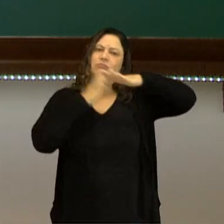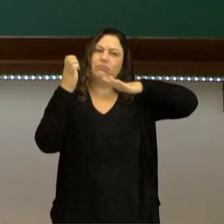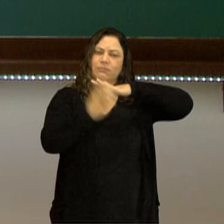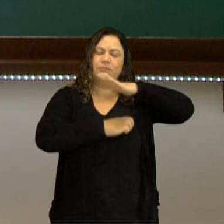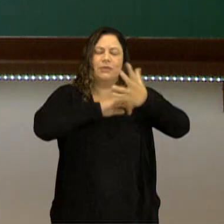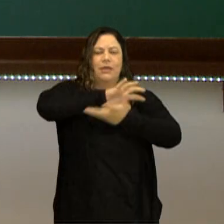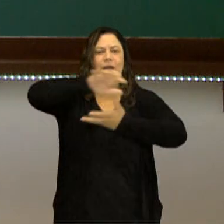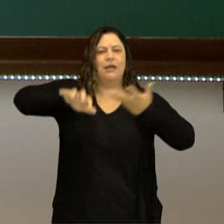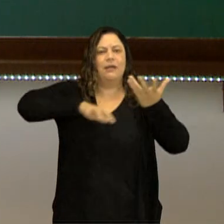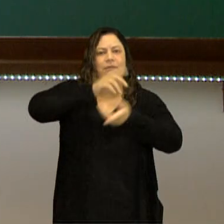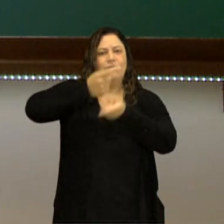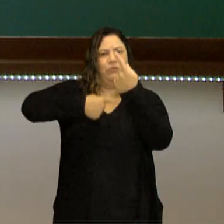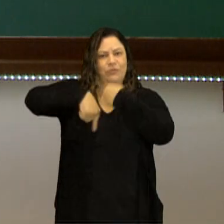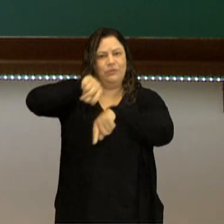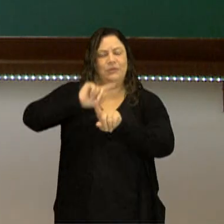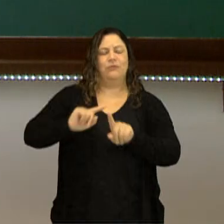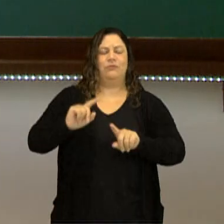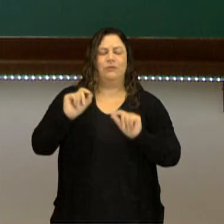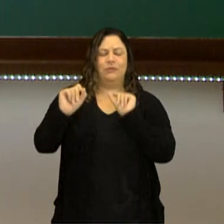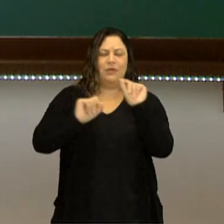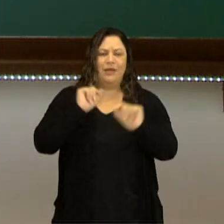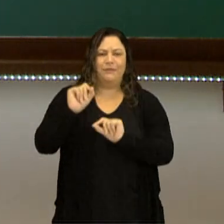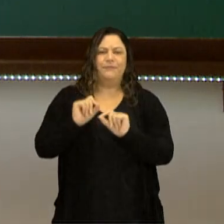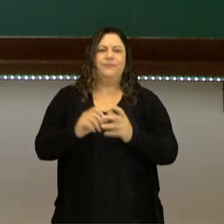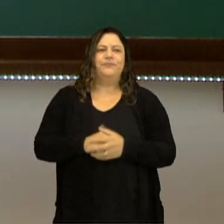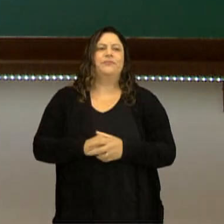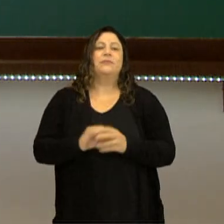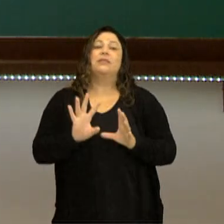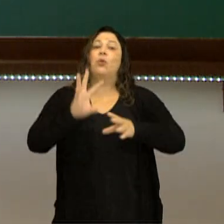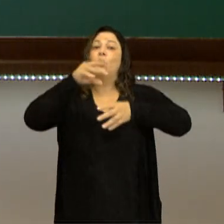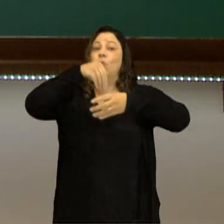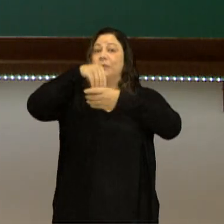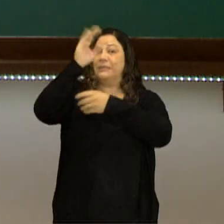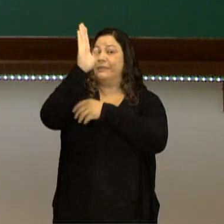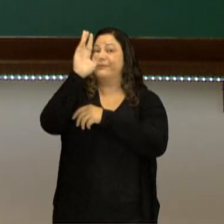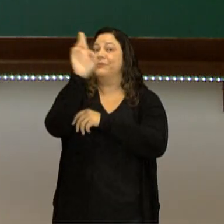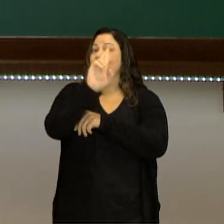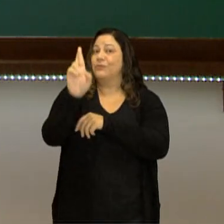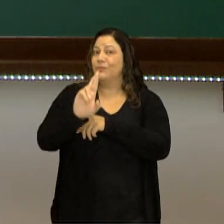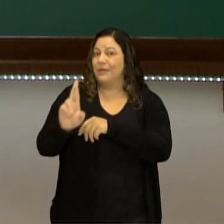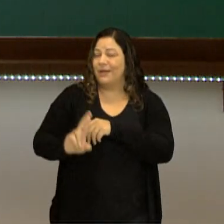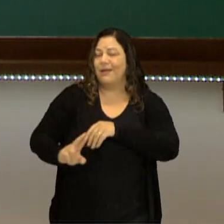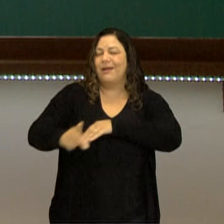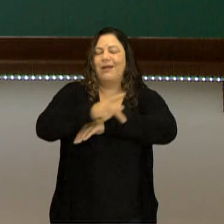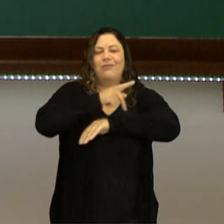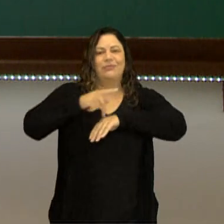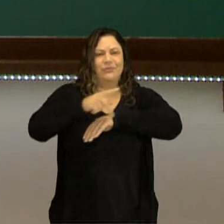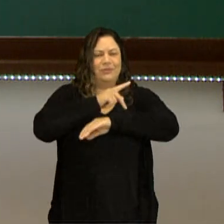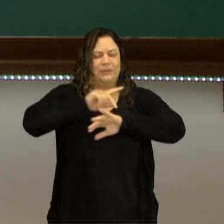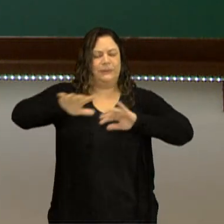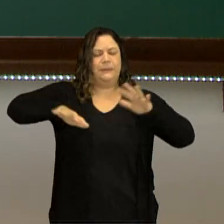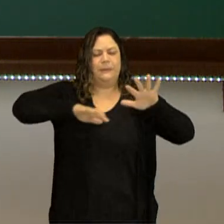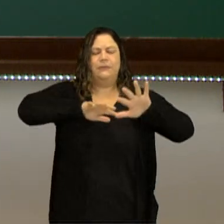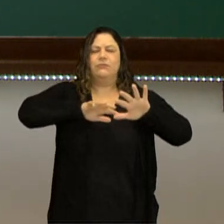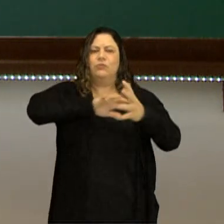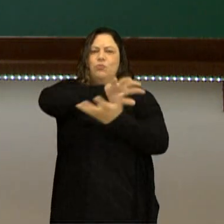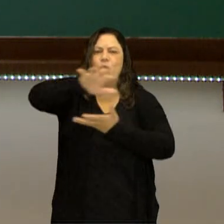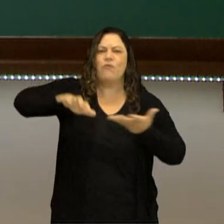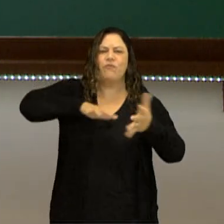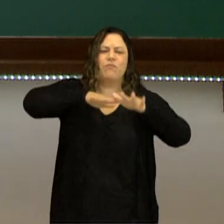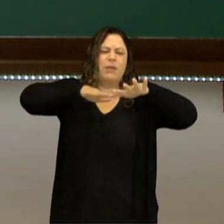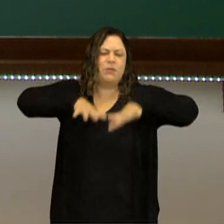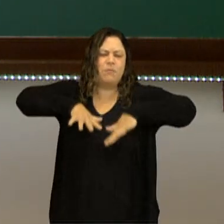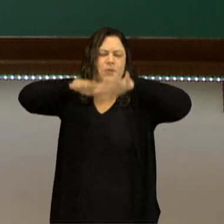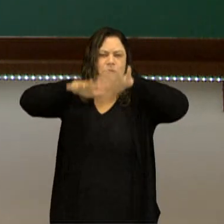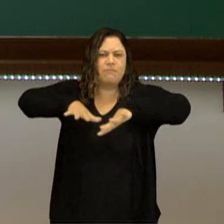indignados dentro da Rússia, é que a gente vai tentar considerar todos esses movimentos de reivindicação trabalhista